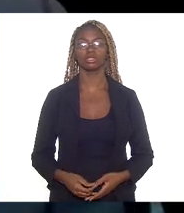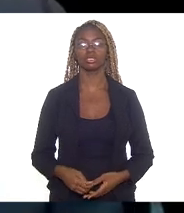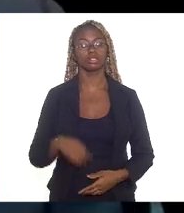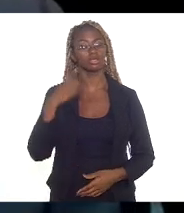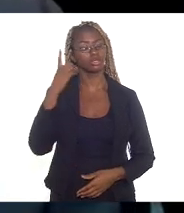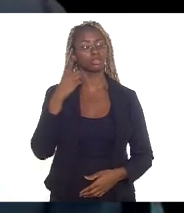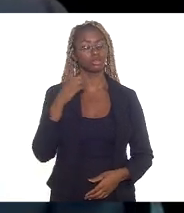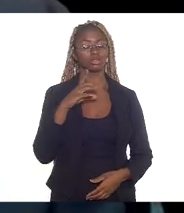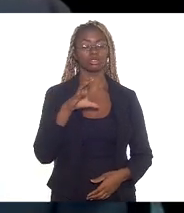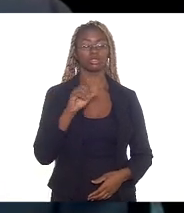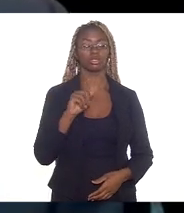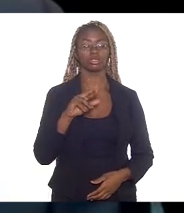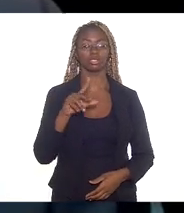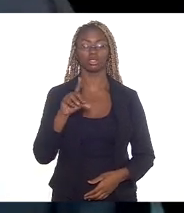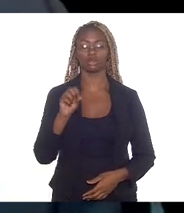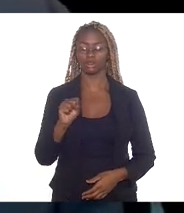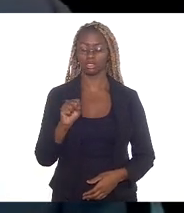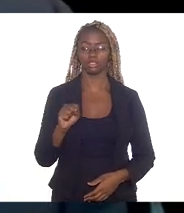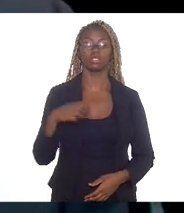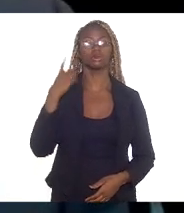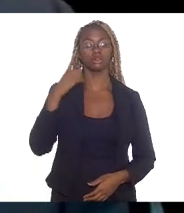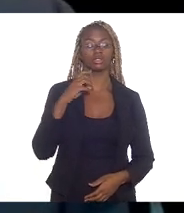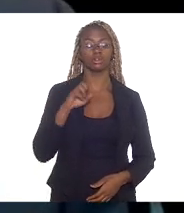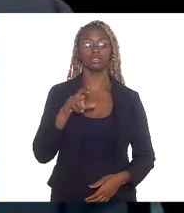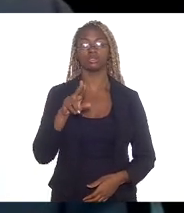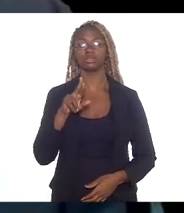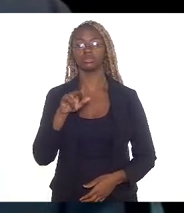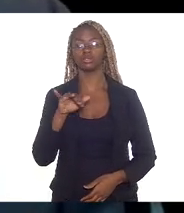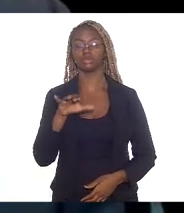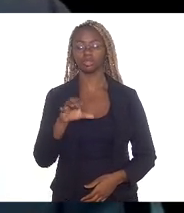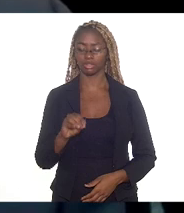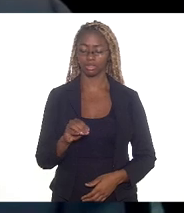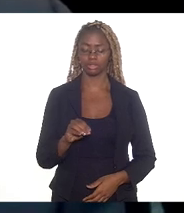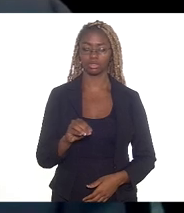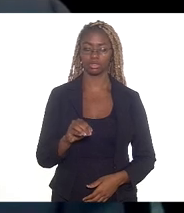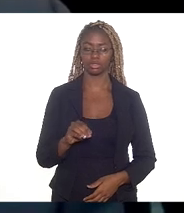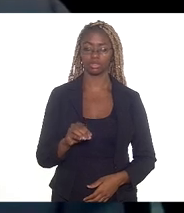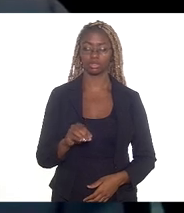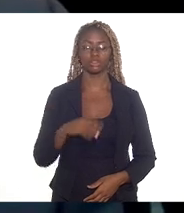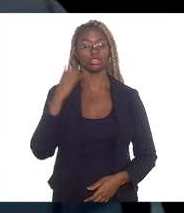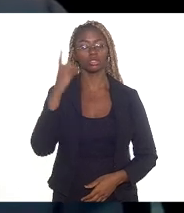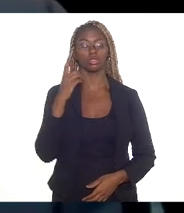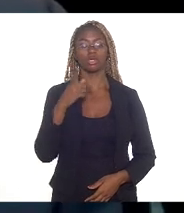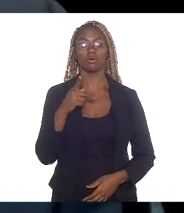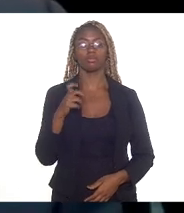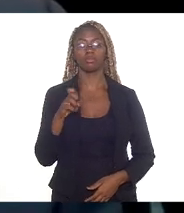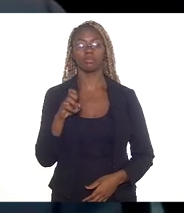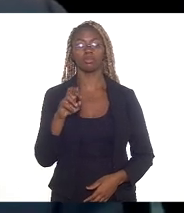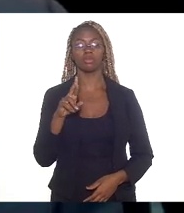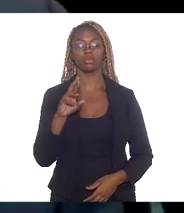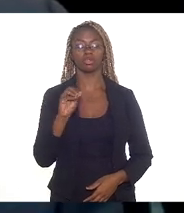Deputado Carlos Macedo. Deputado Eurico Júnior. Deputado Eurico Júnior. Deputado Pedro Ricardo.